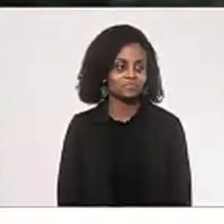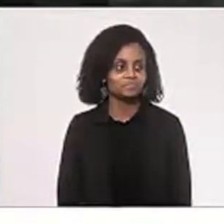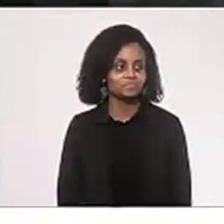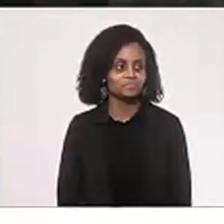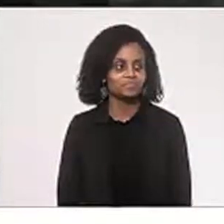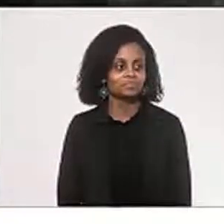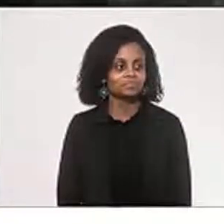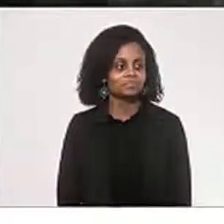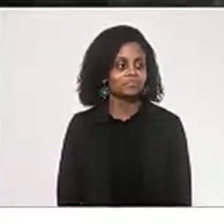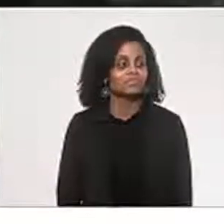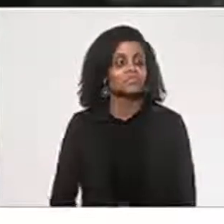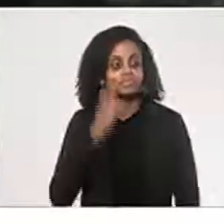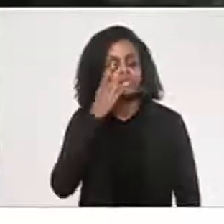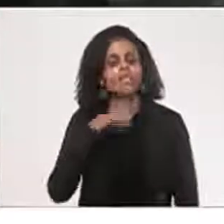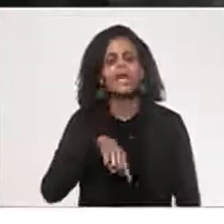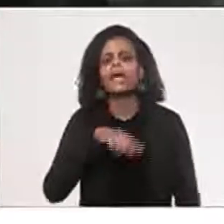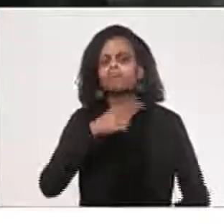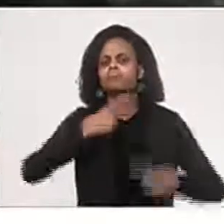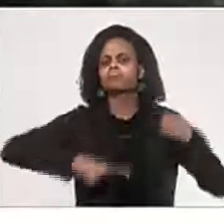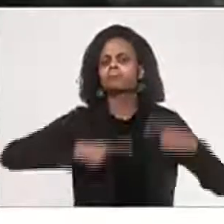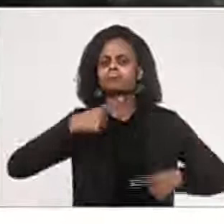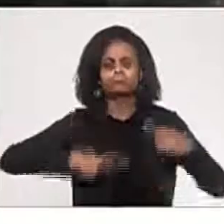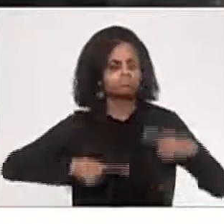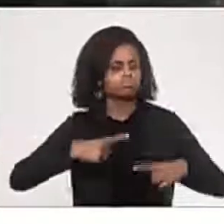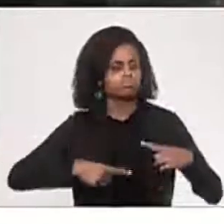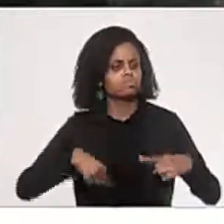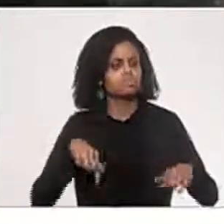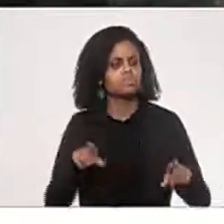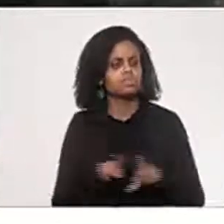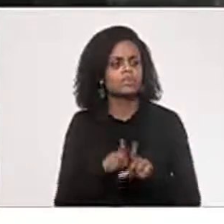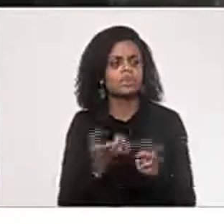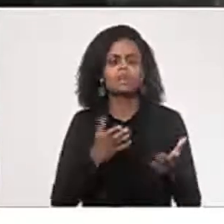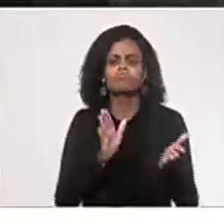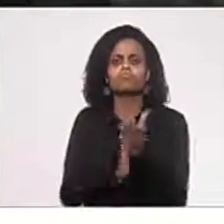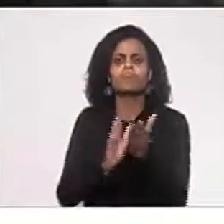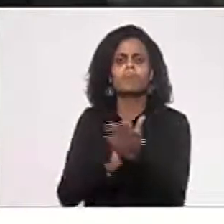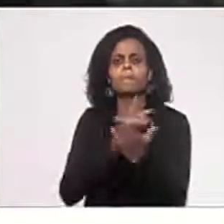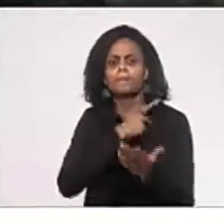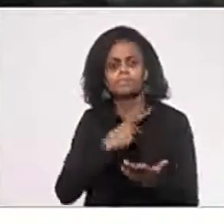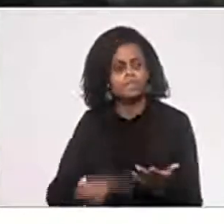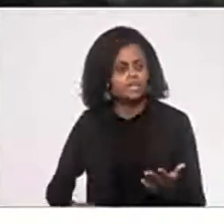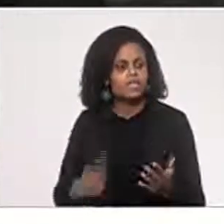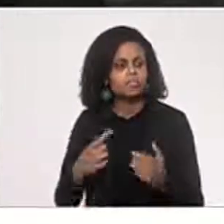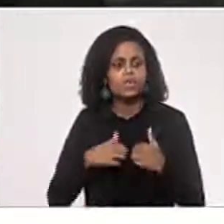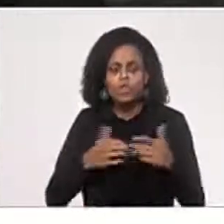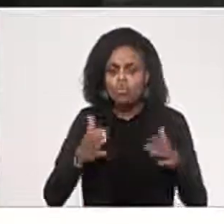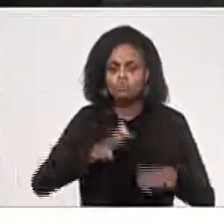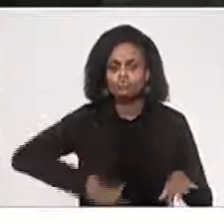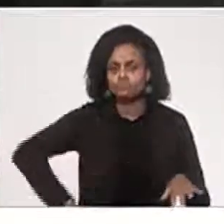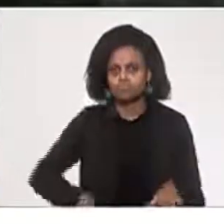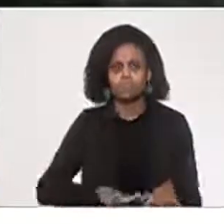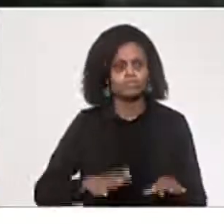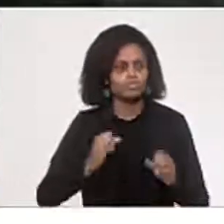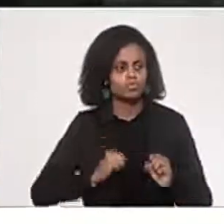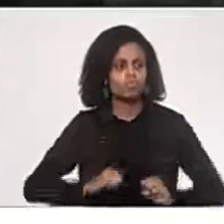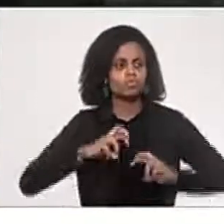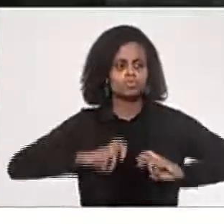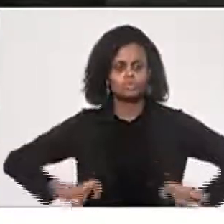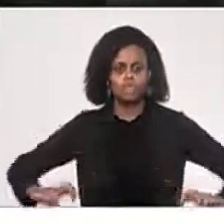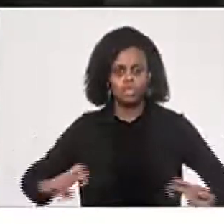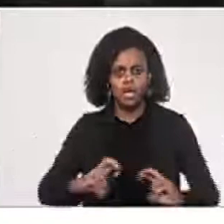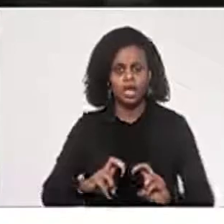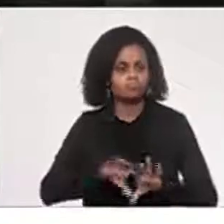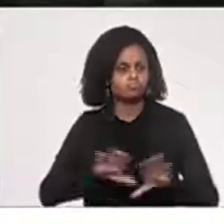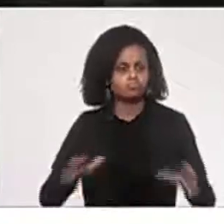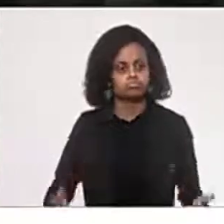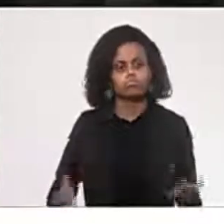uma discussão e aí eu quero parabenizar a presidência, porque abre um espaço para que nós possamos sentar na mesa